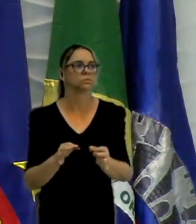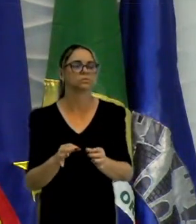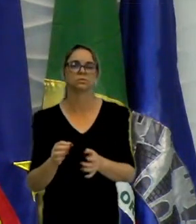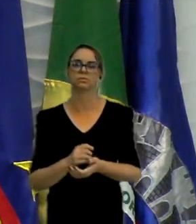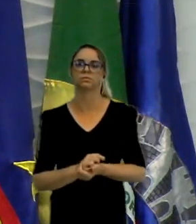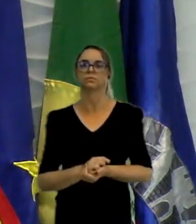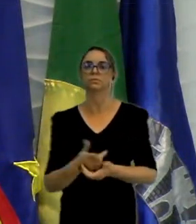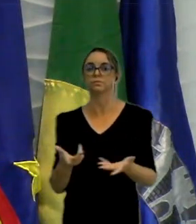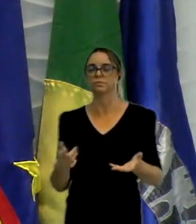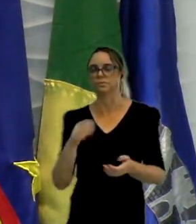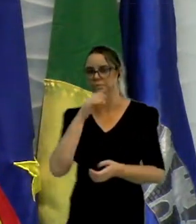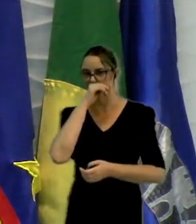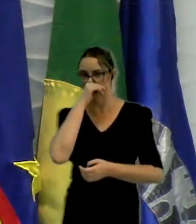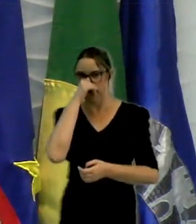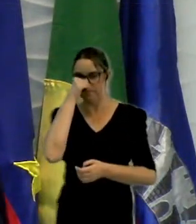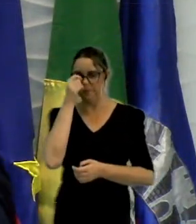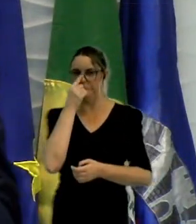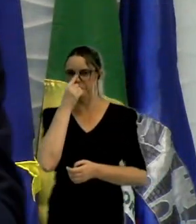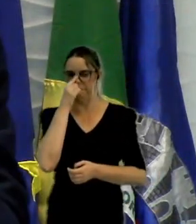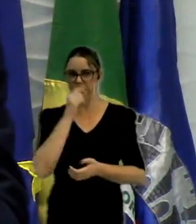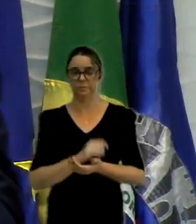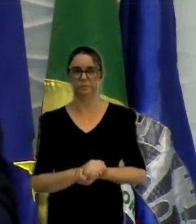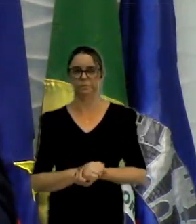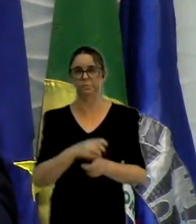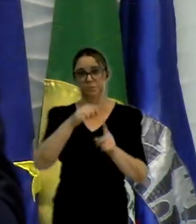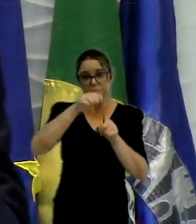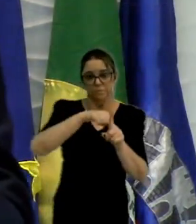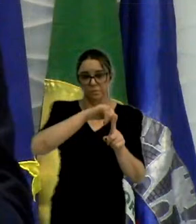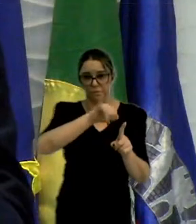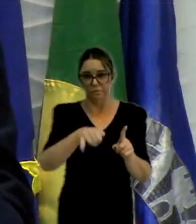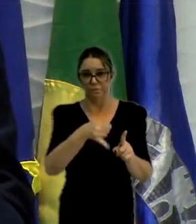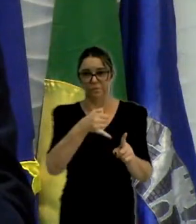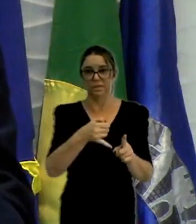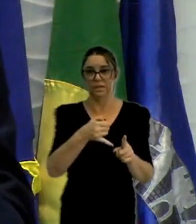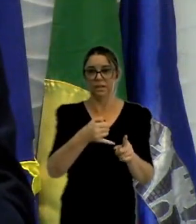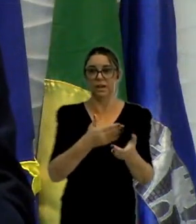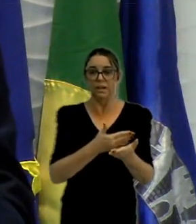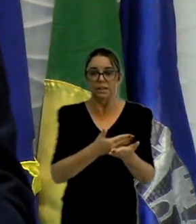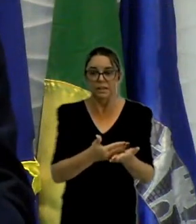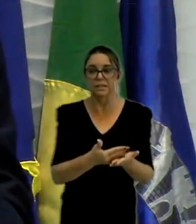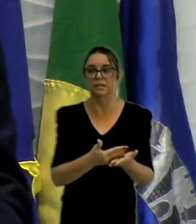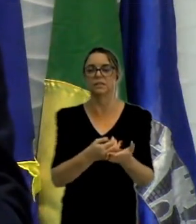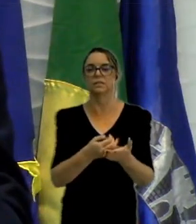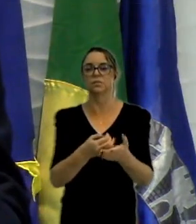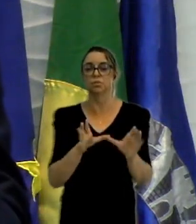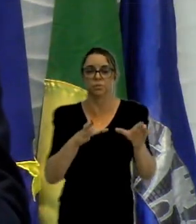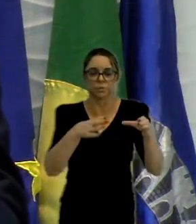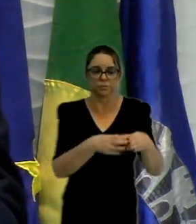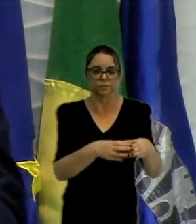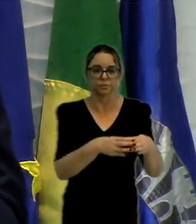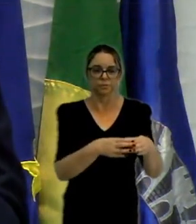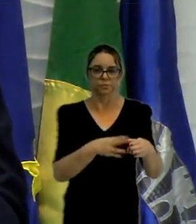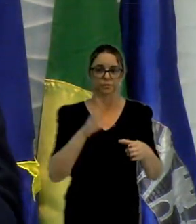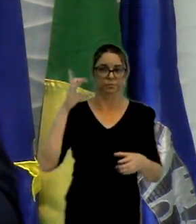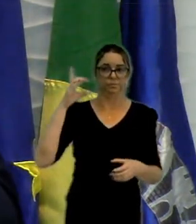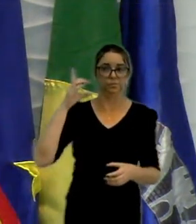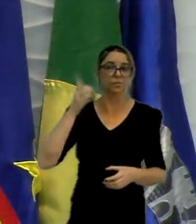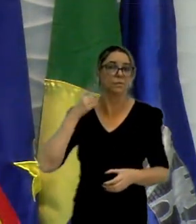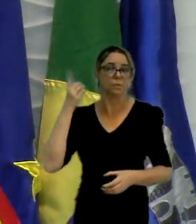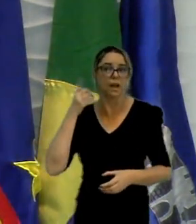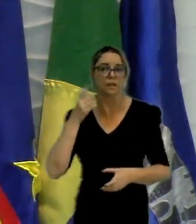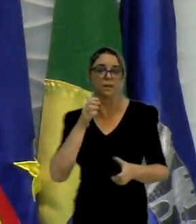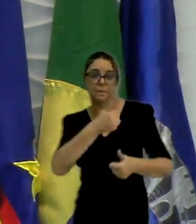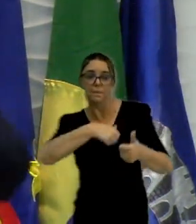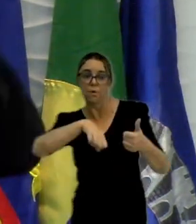em janeiro, o grupo da deputada, inclusive, com o dedinho dela, muda o gerente